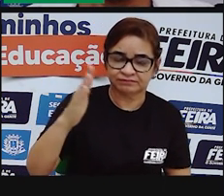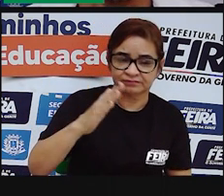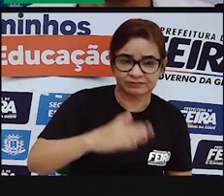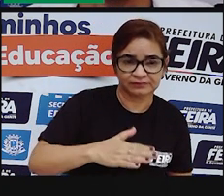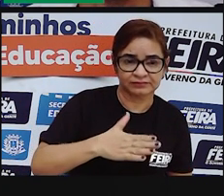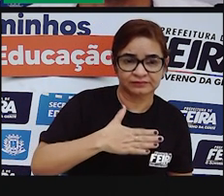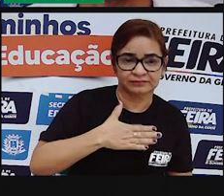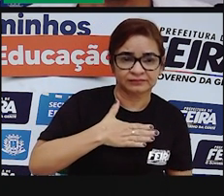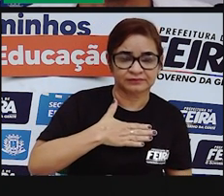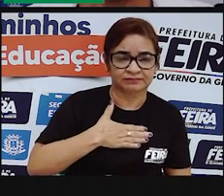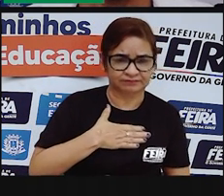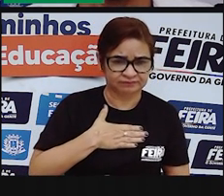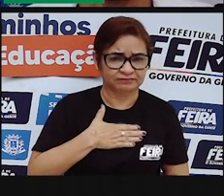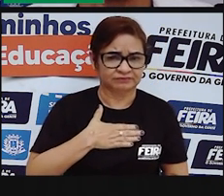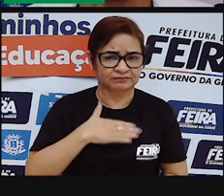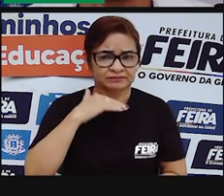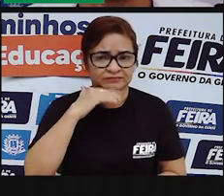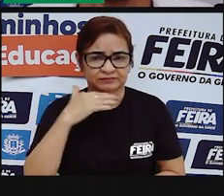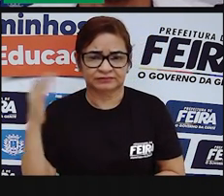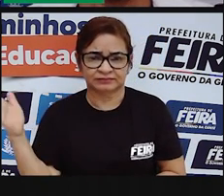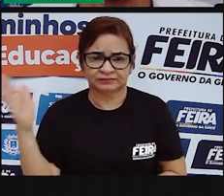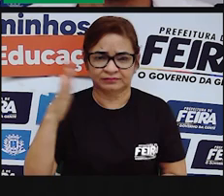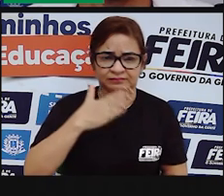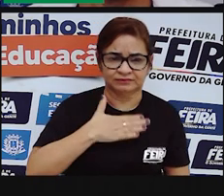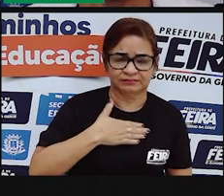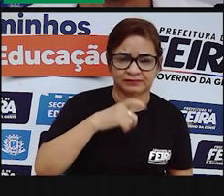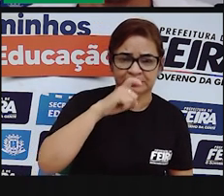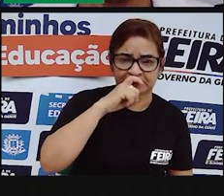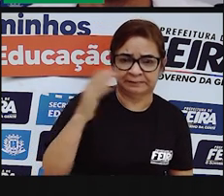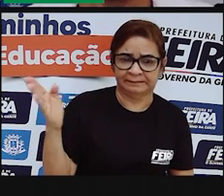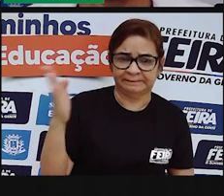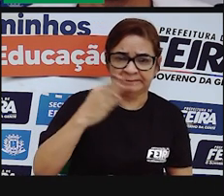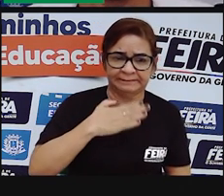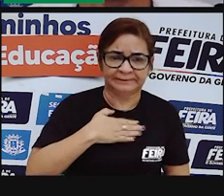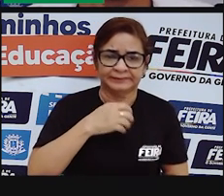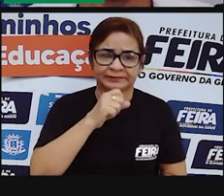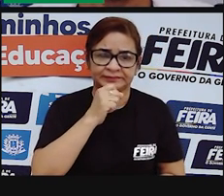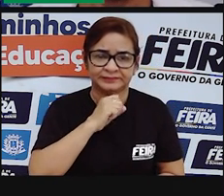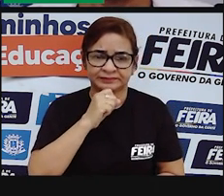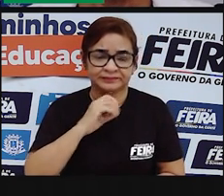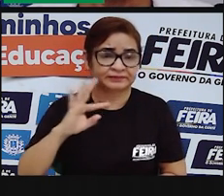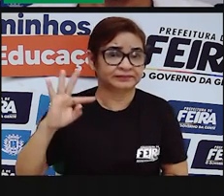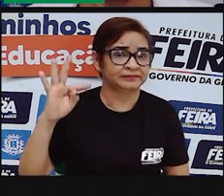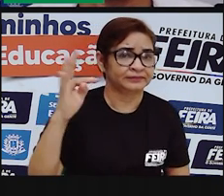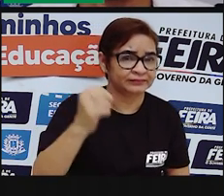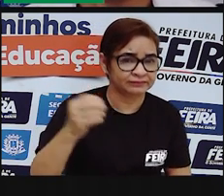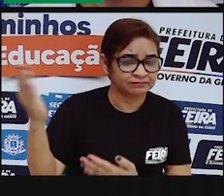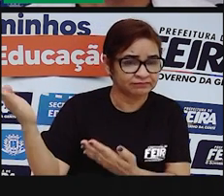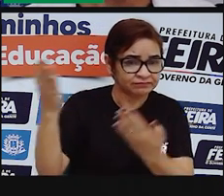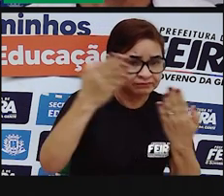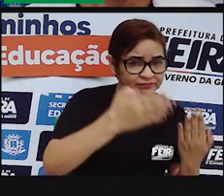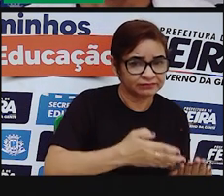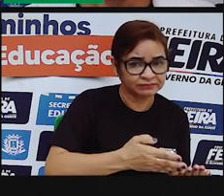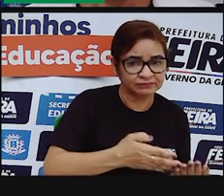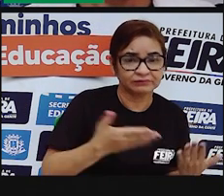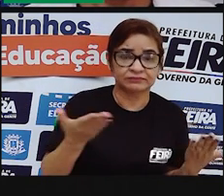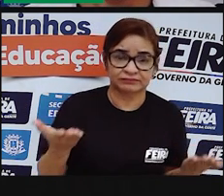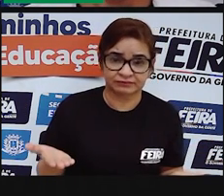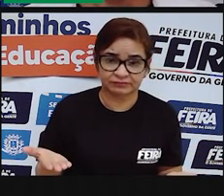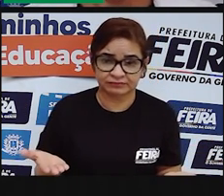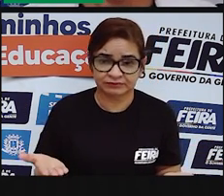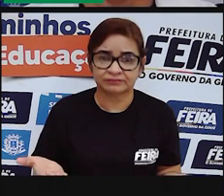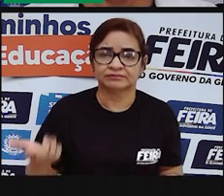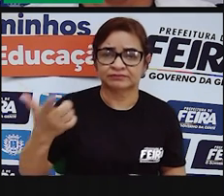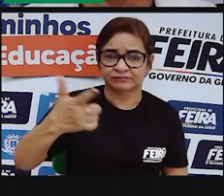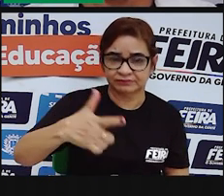verso ou oração. Chamei minha mãe, chamei meu pai, chamei minha avó. Todos virão. Então,